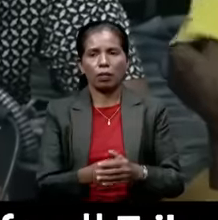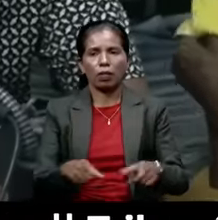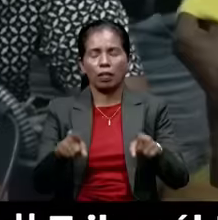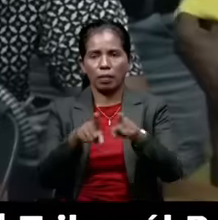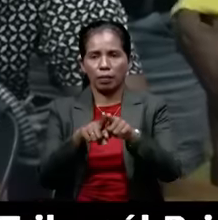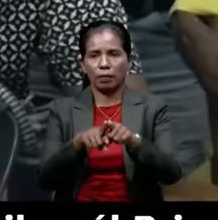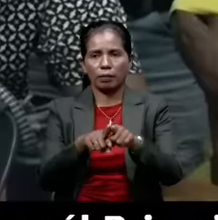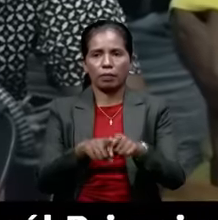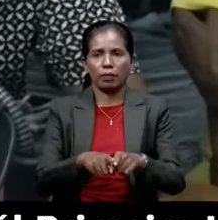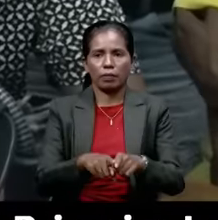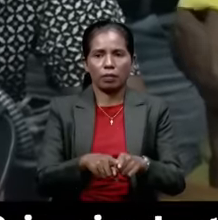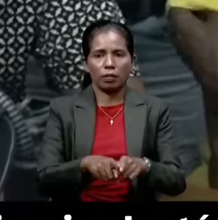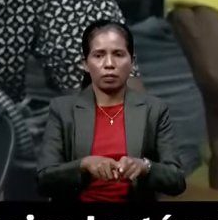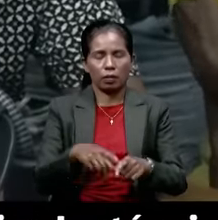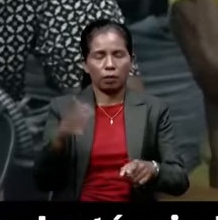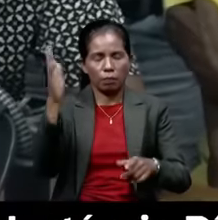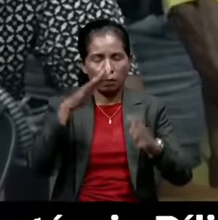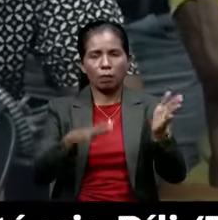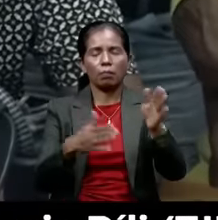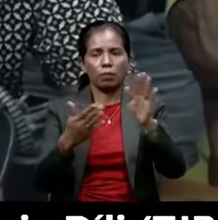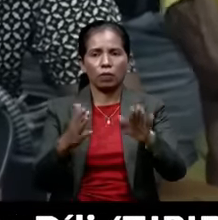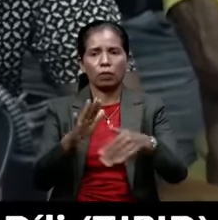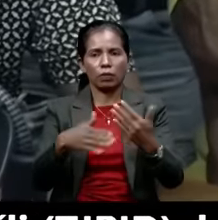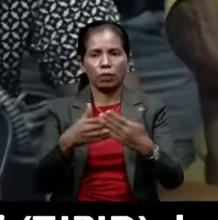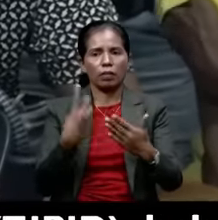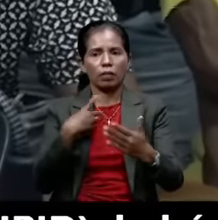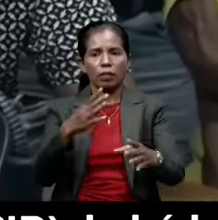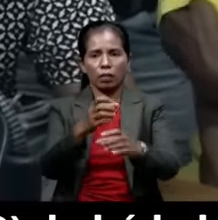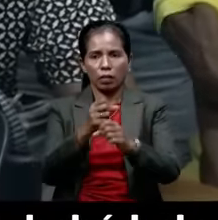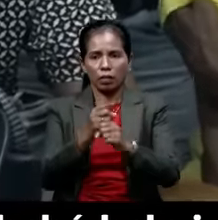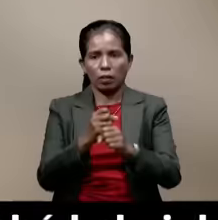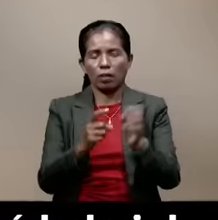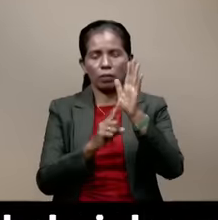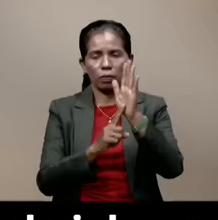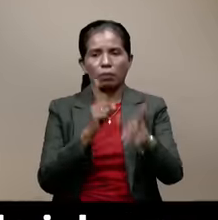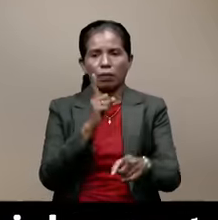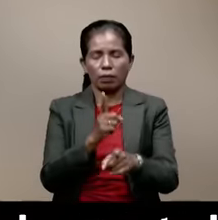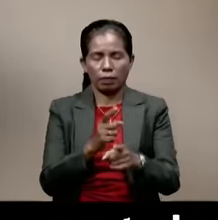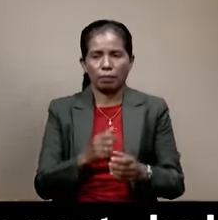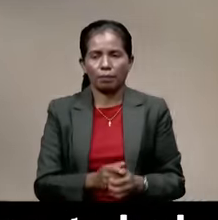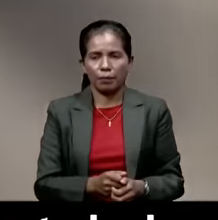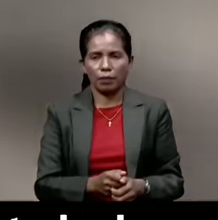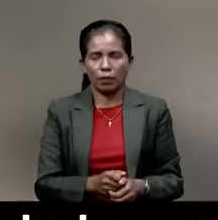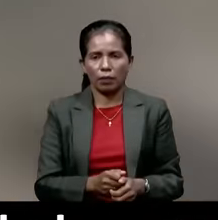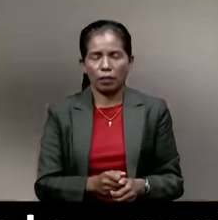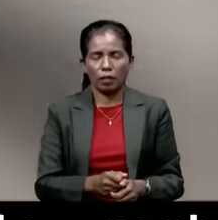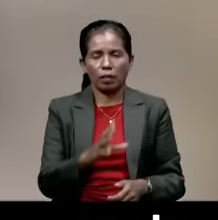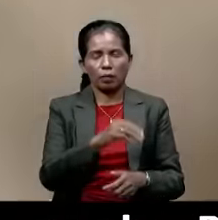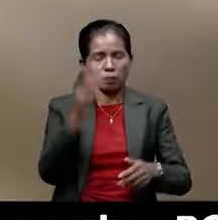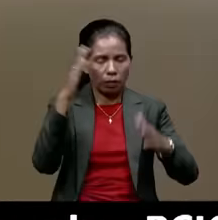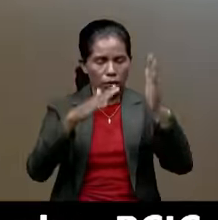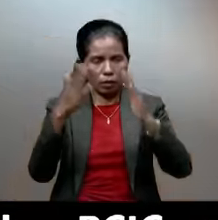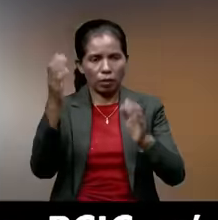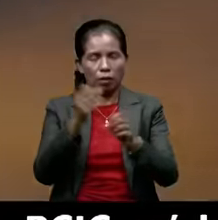kata insulta ni mate ona betu tu ite tengi simu tamane realidad imakirani confronto y santuario Fátima ne resulta